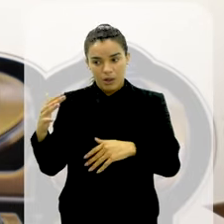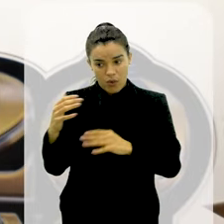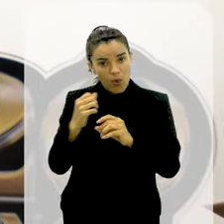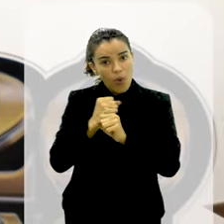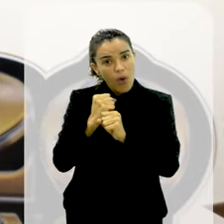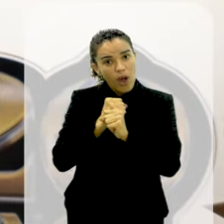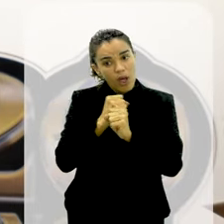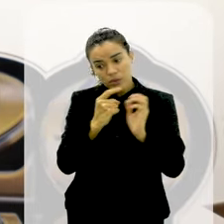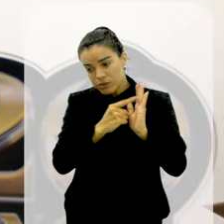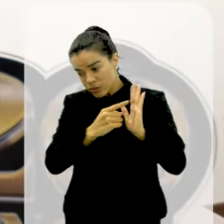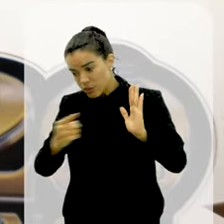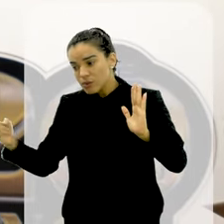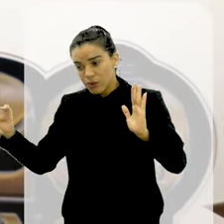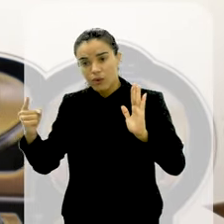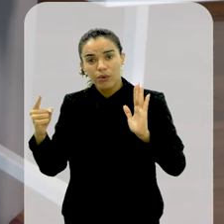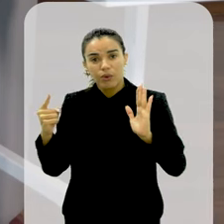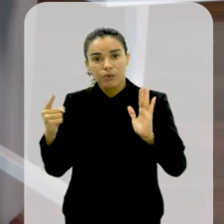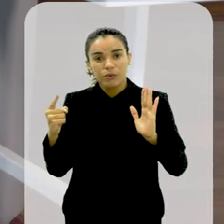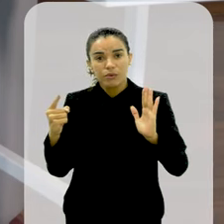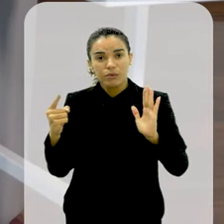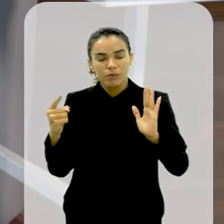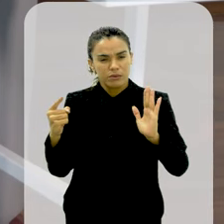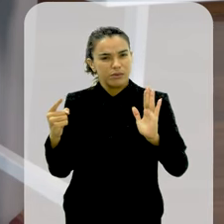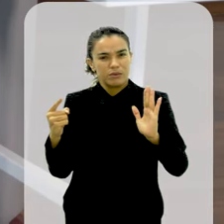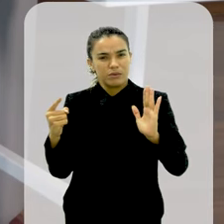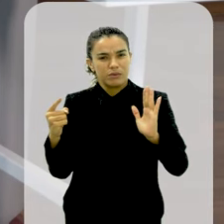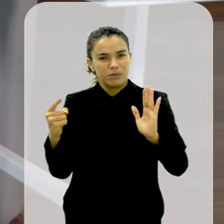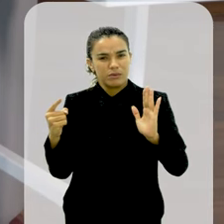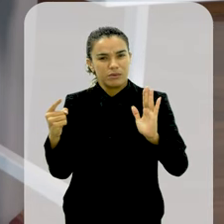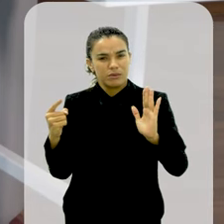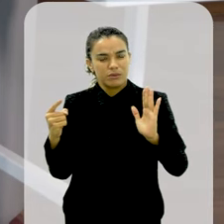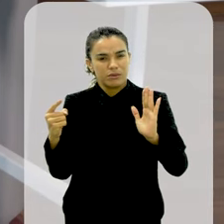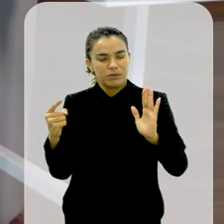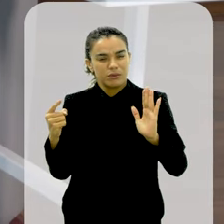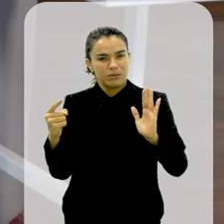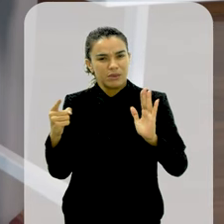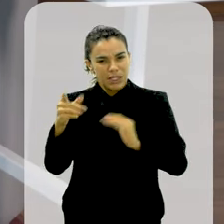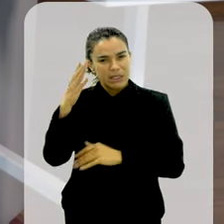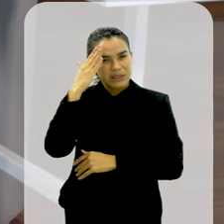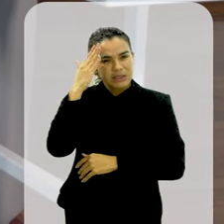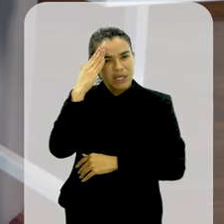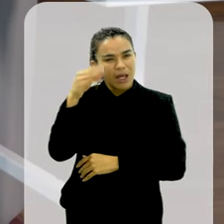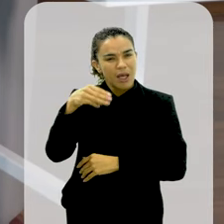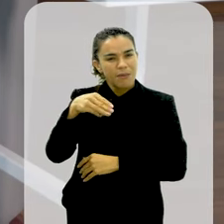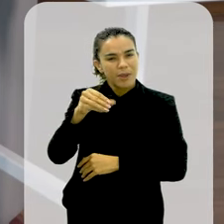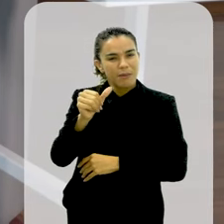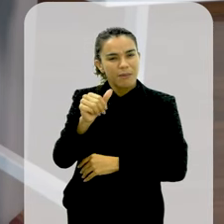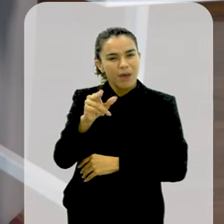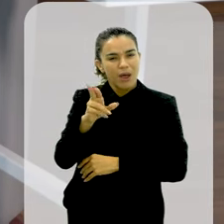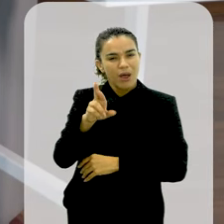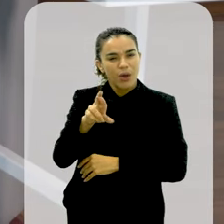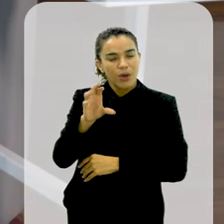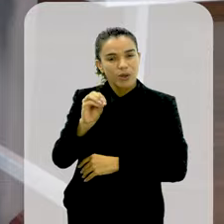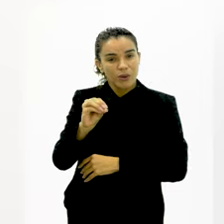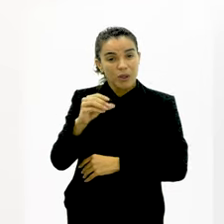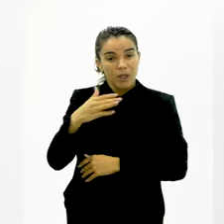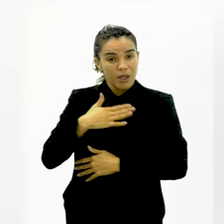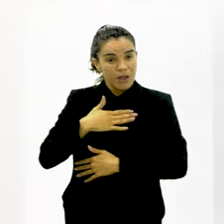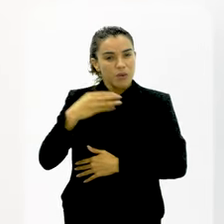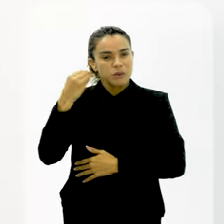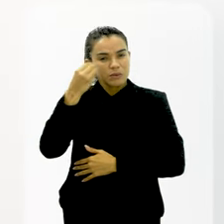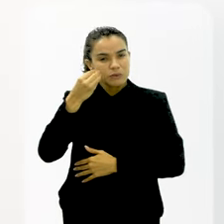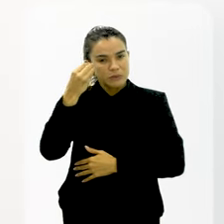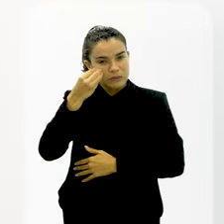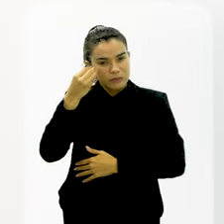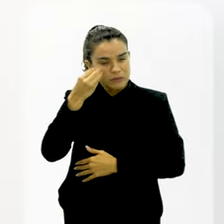O carnaval dura o ano todo, né? O carnaval dura o ano todo. Você sabe, Mauro, é uma experiência